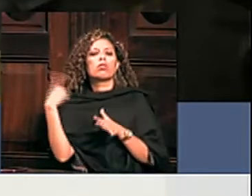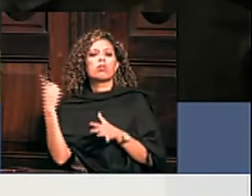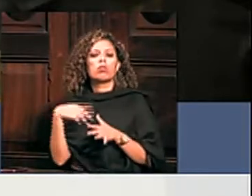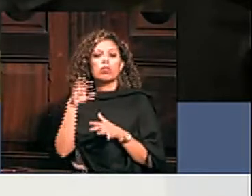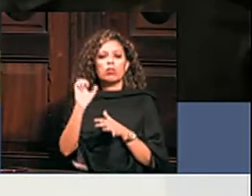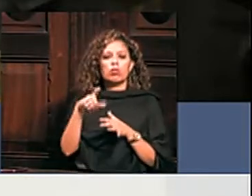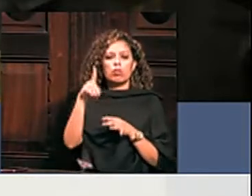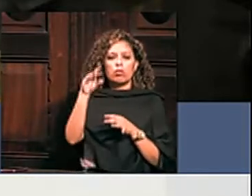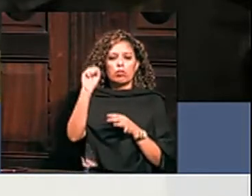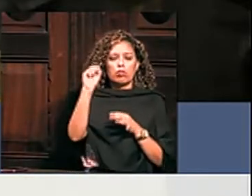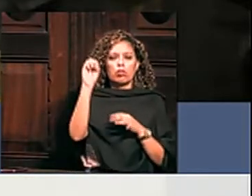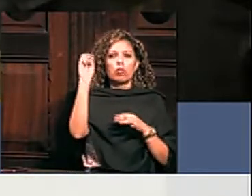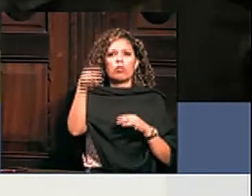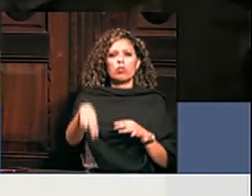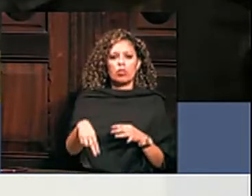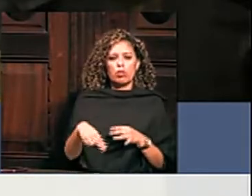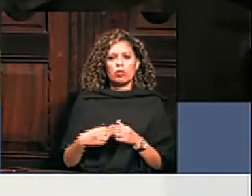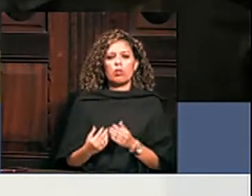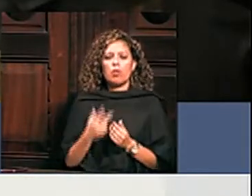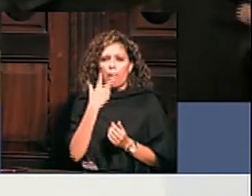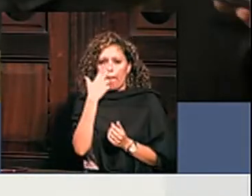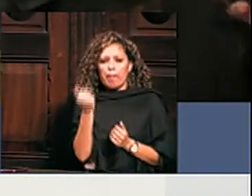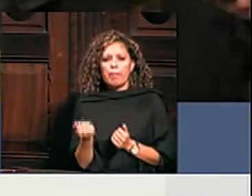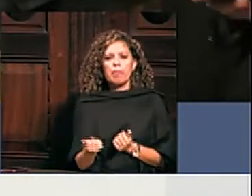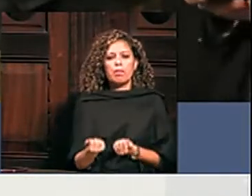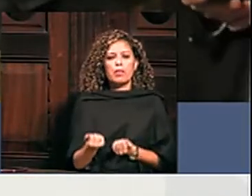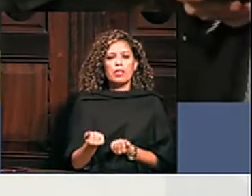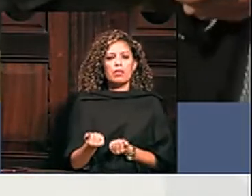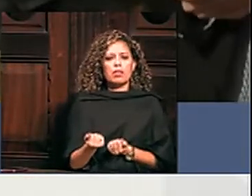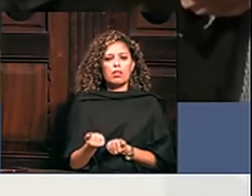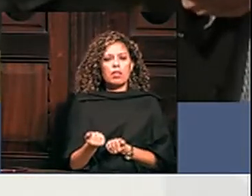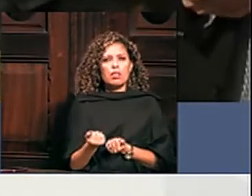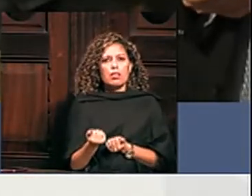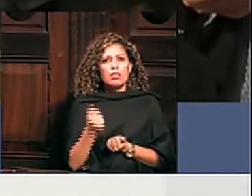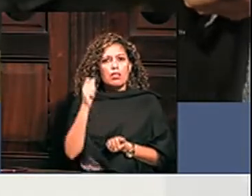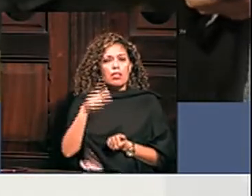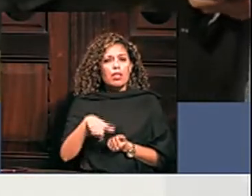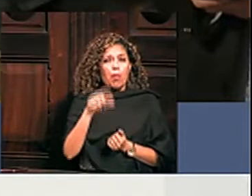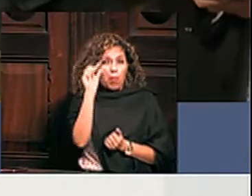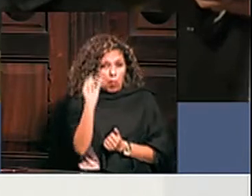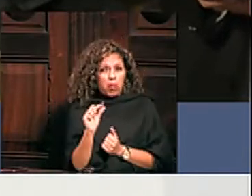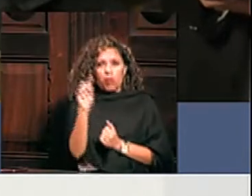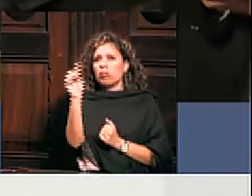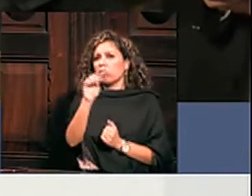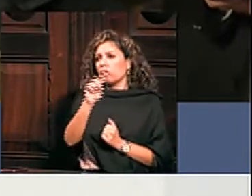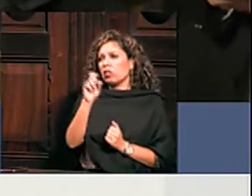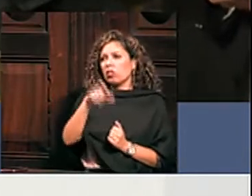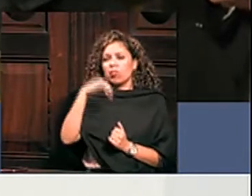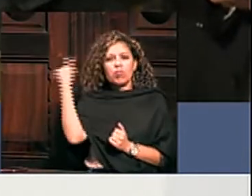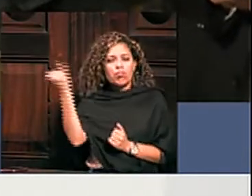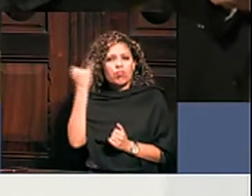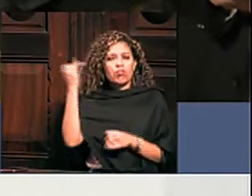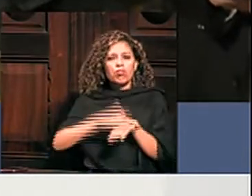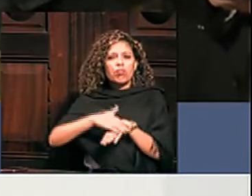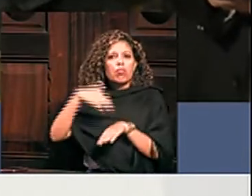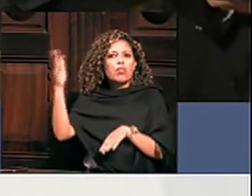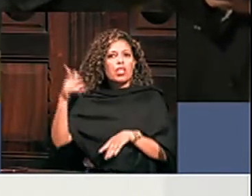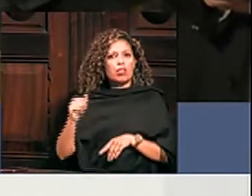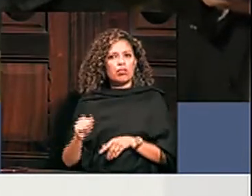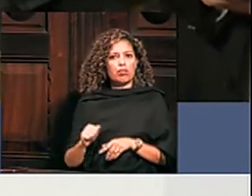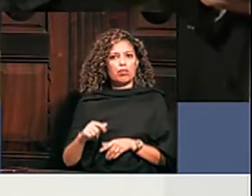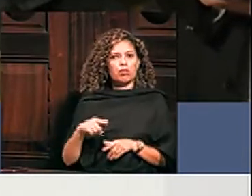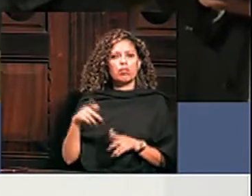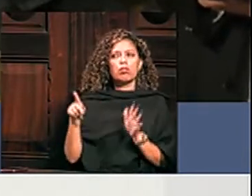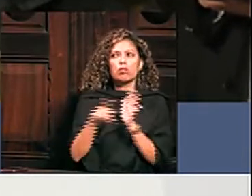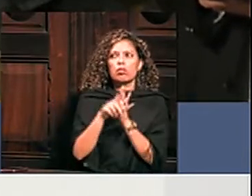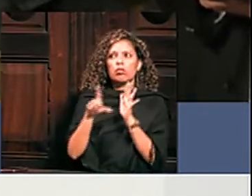Edson Albertassi parece ser de menor importância, mas não é, senhoras e senhores deputados. Porque esse projeto começa a dar